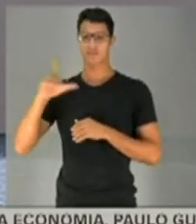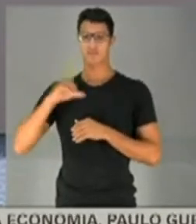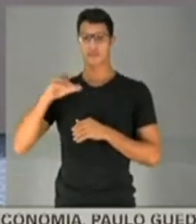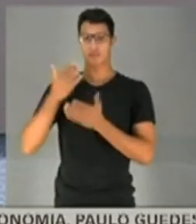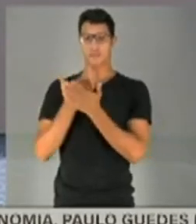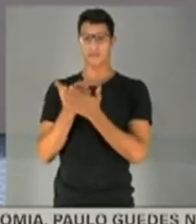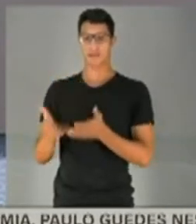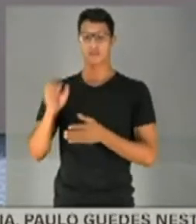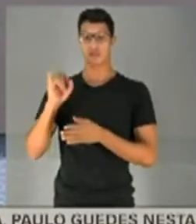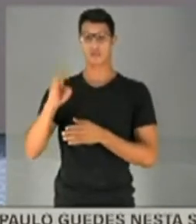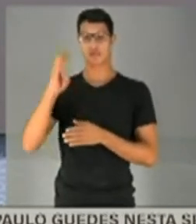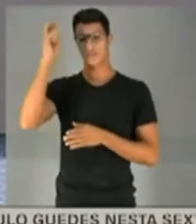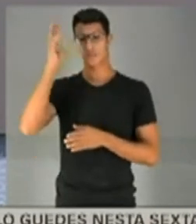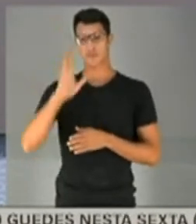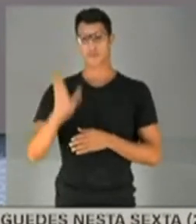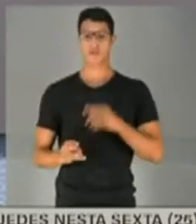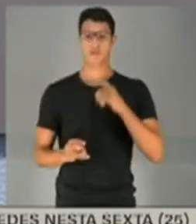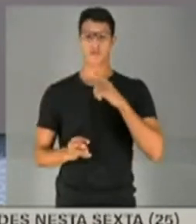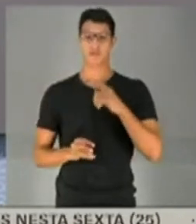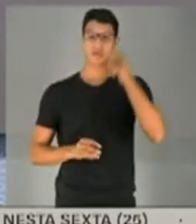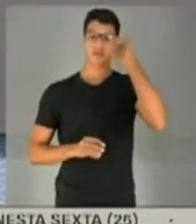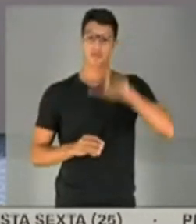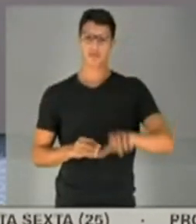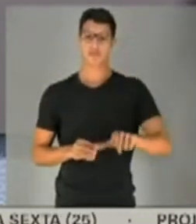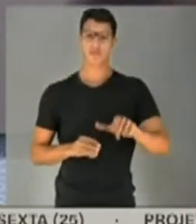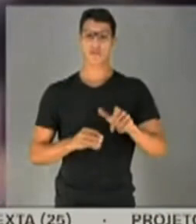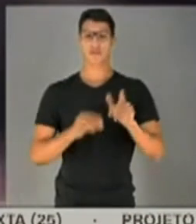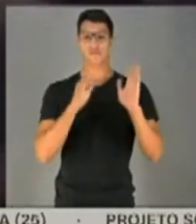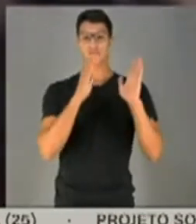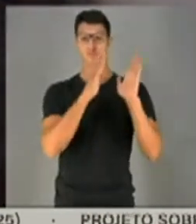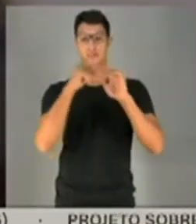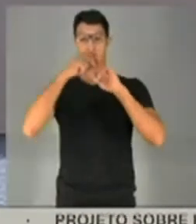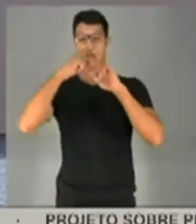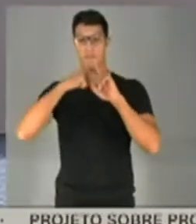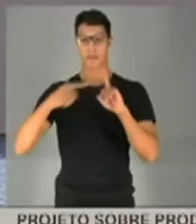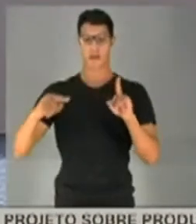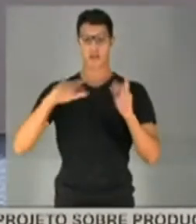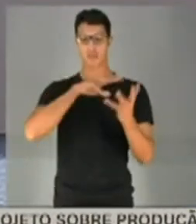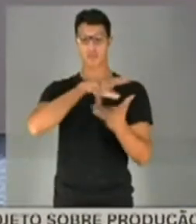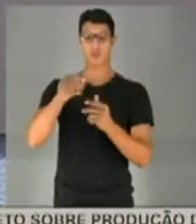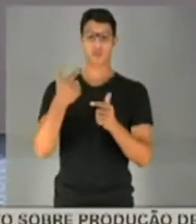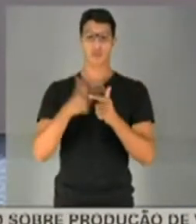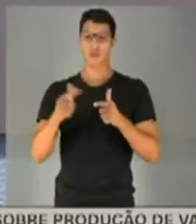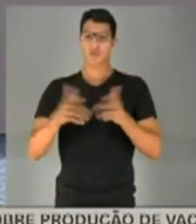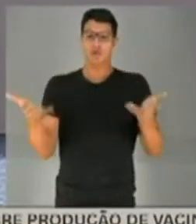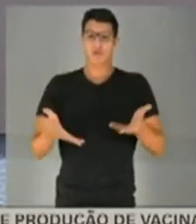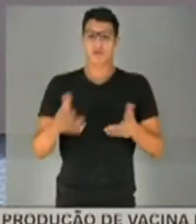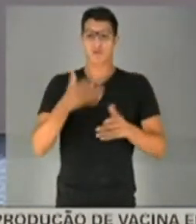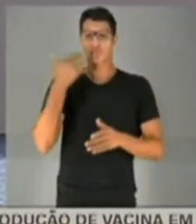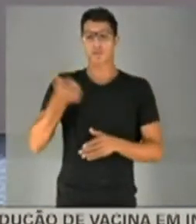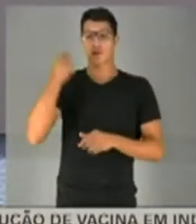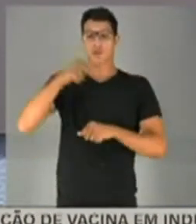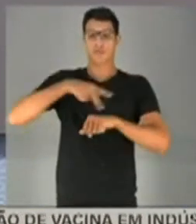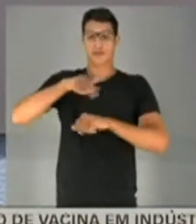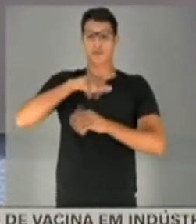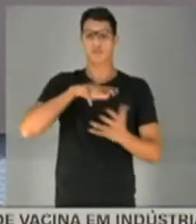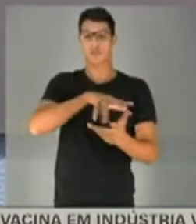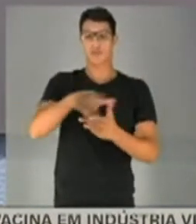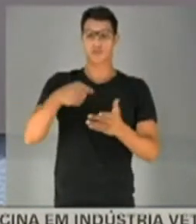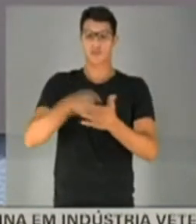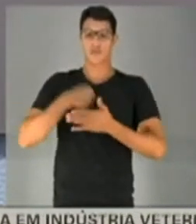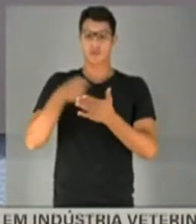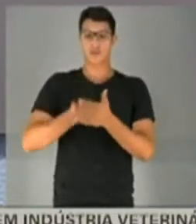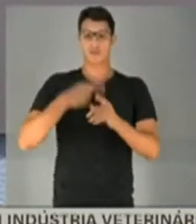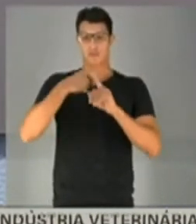sido perdidas caso o Brasil estivesse, repito, na média mundial, não na situação dos melhores países do mundo no enfrentamento